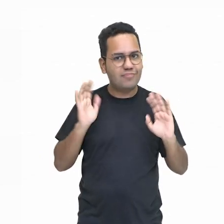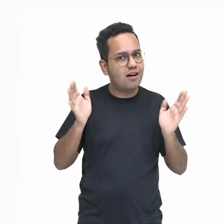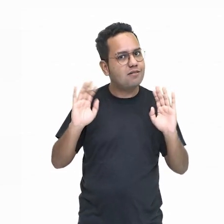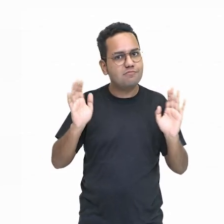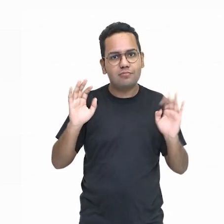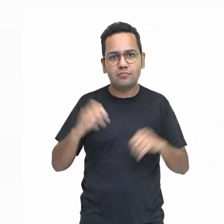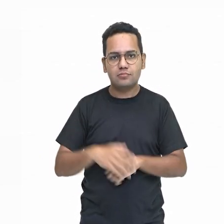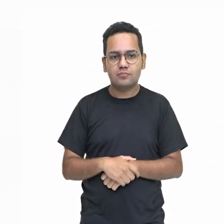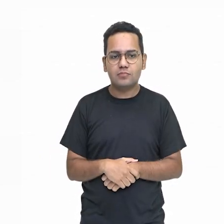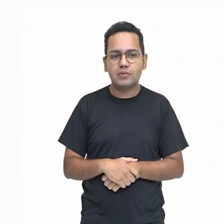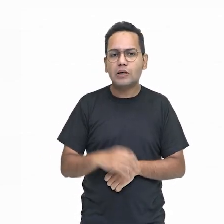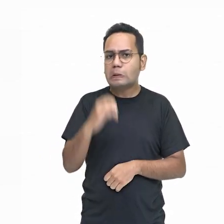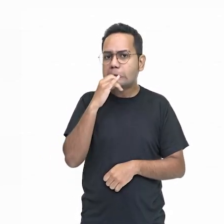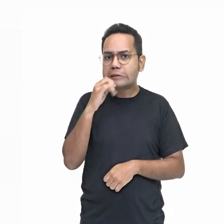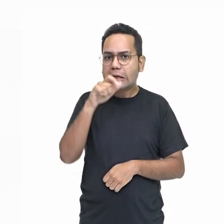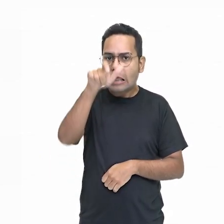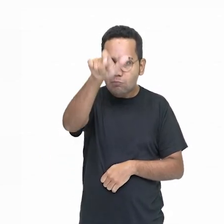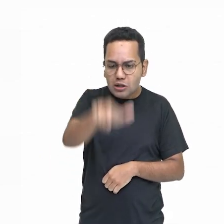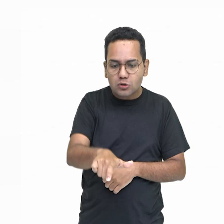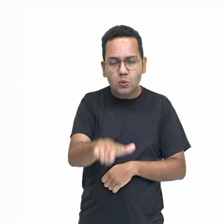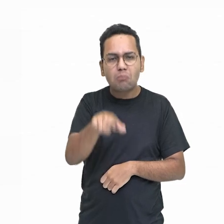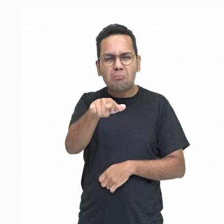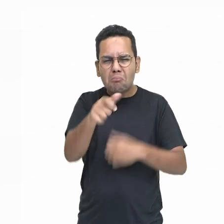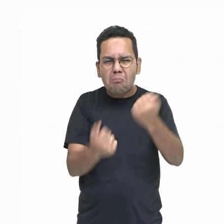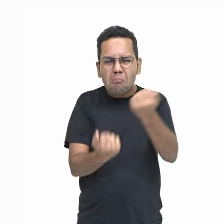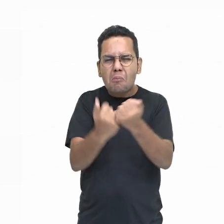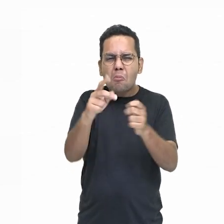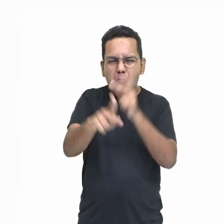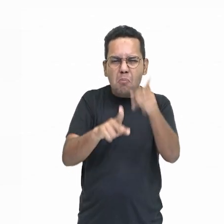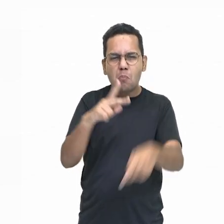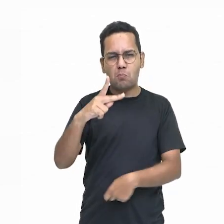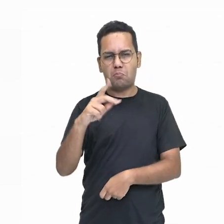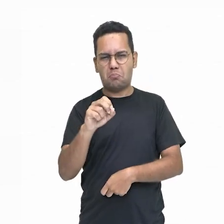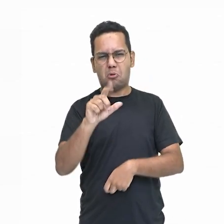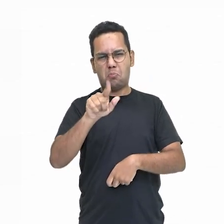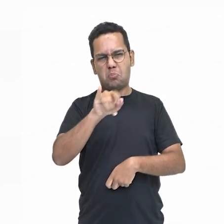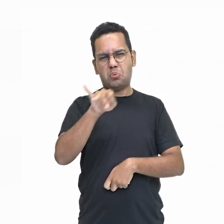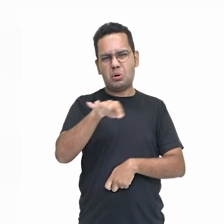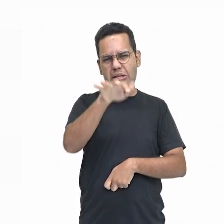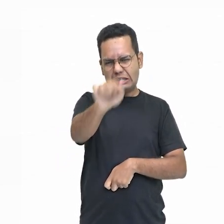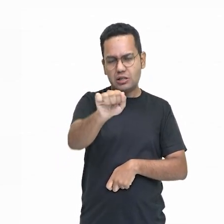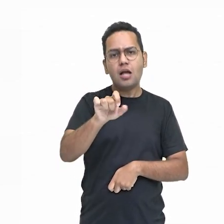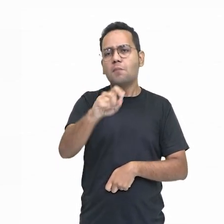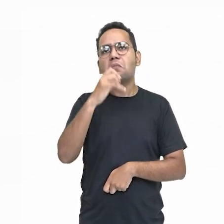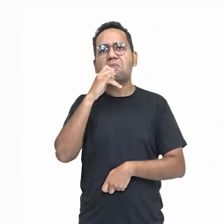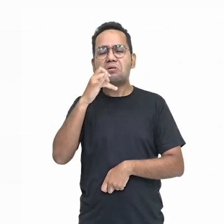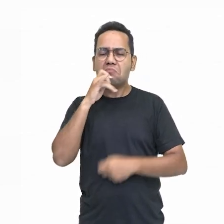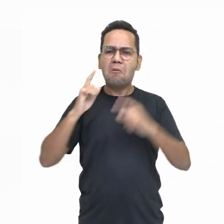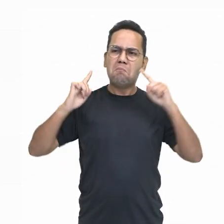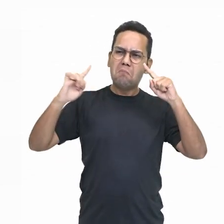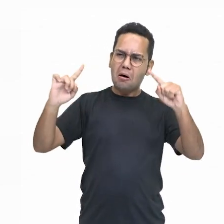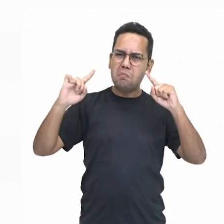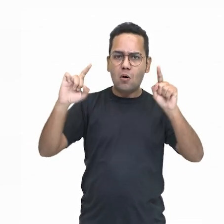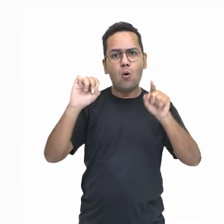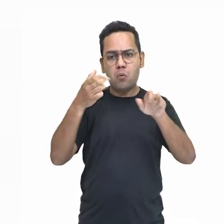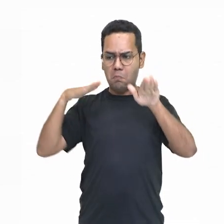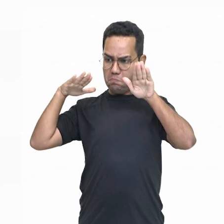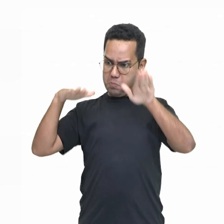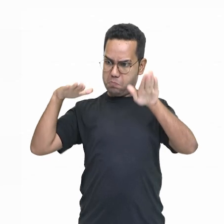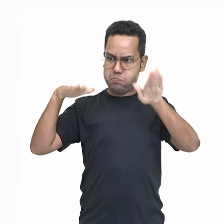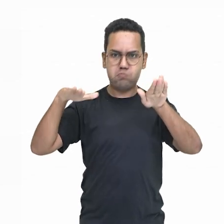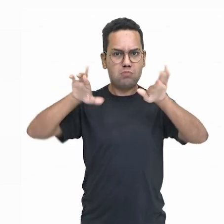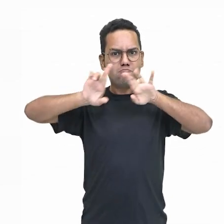quem governa desta forma, que palavras contrárias ou manifestações contrárias